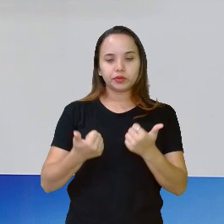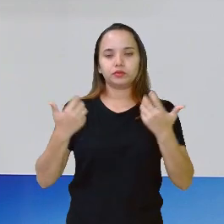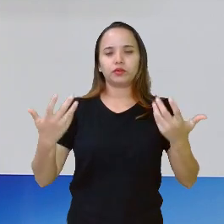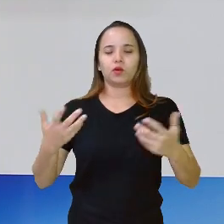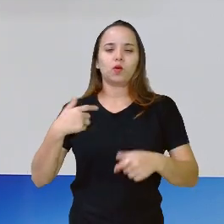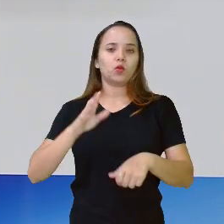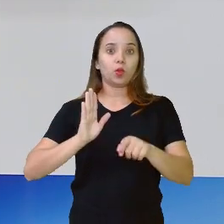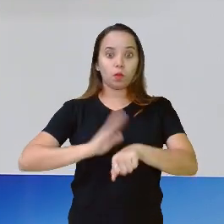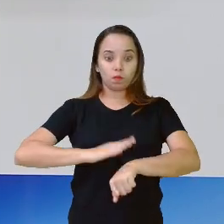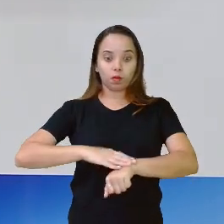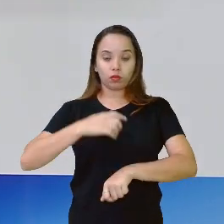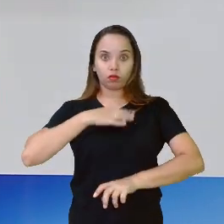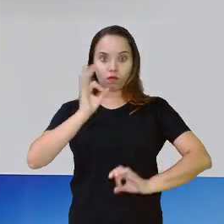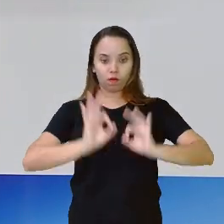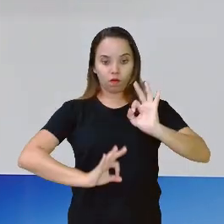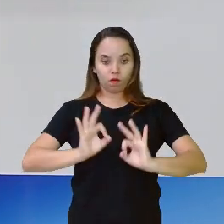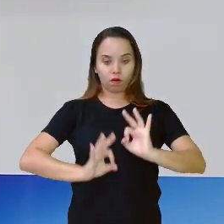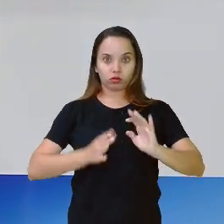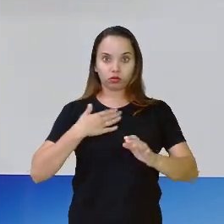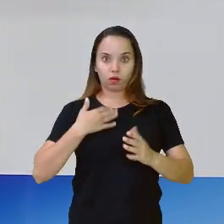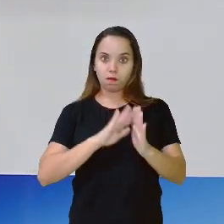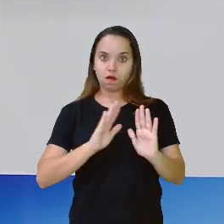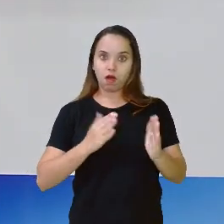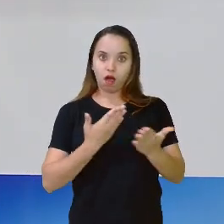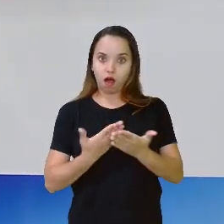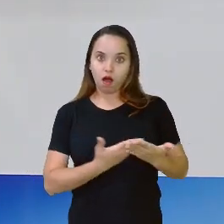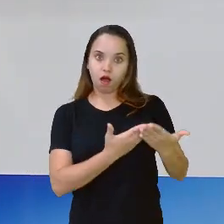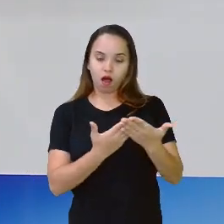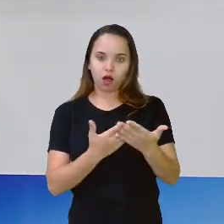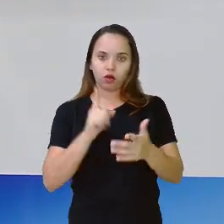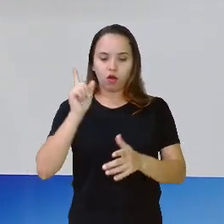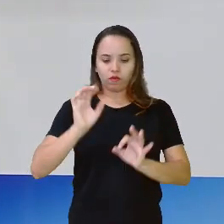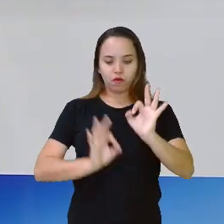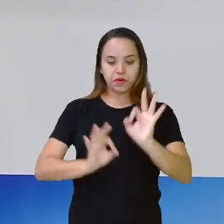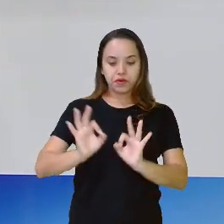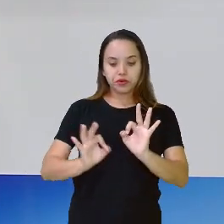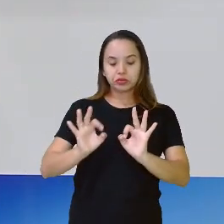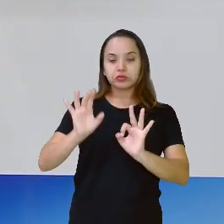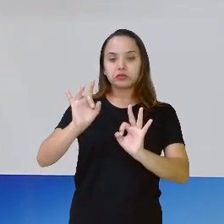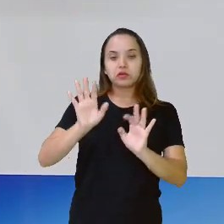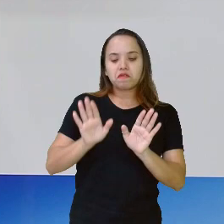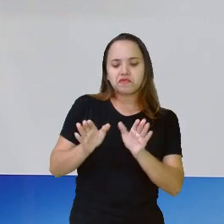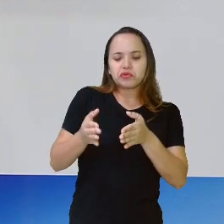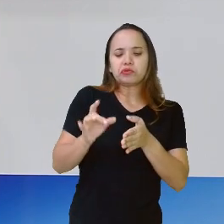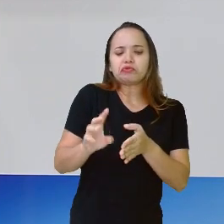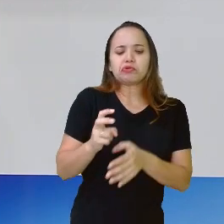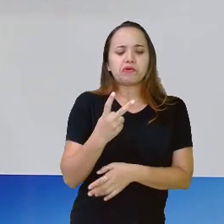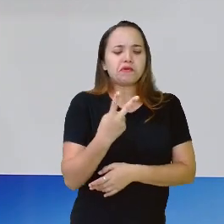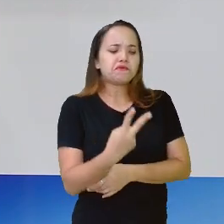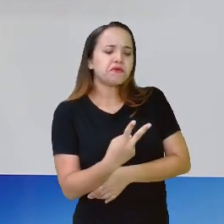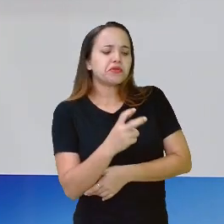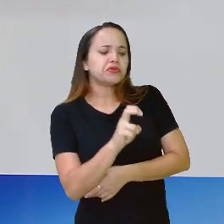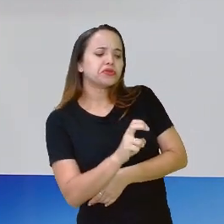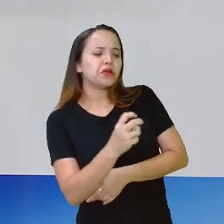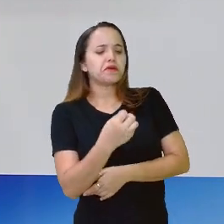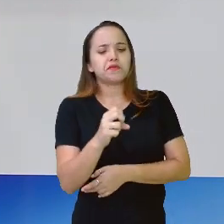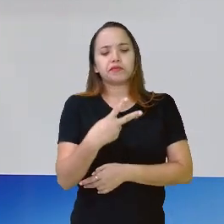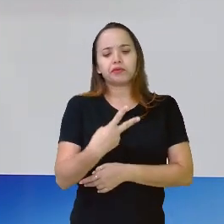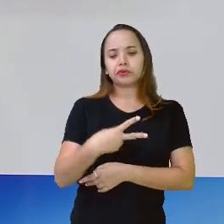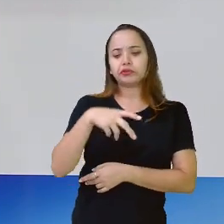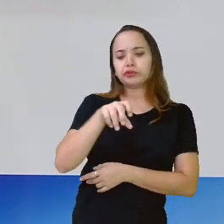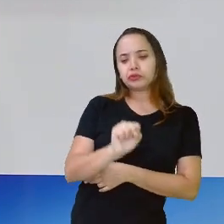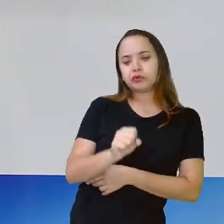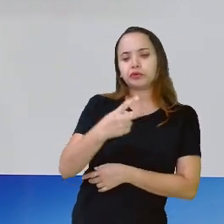estou fazendo uma abordagem para 28, ou 29, ou 25, e mais